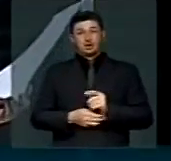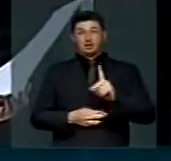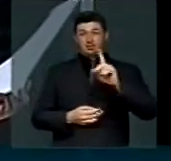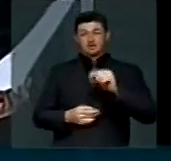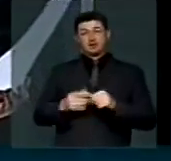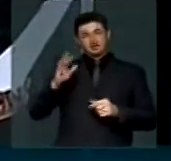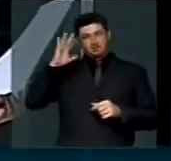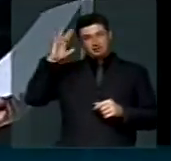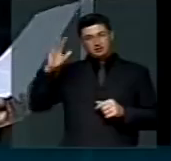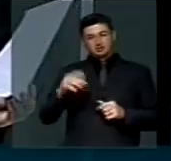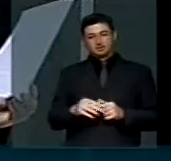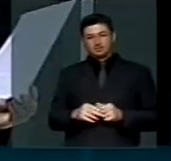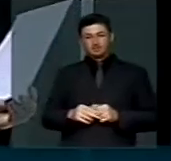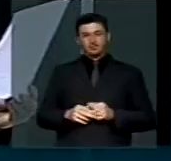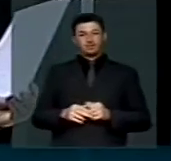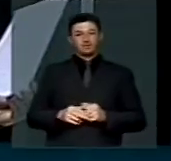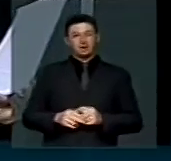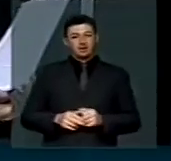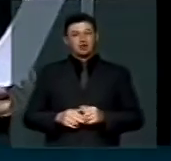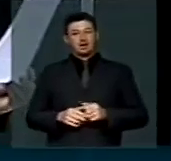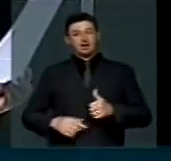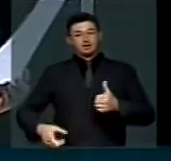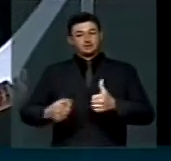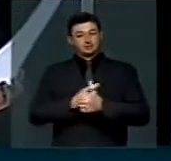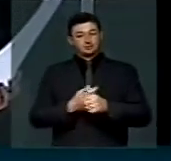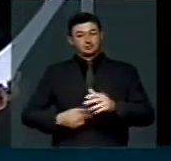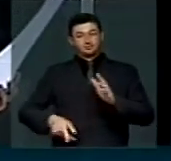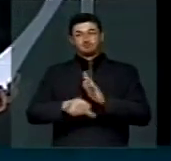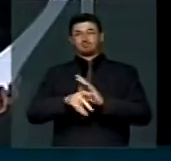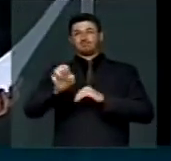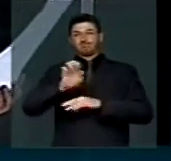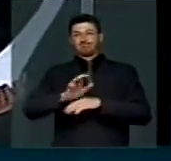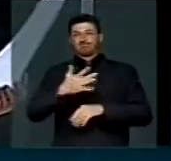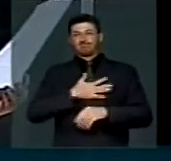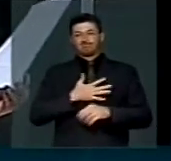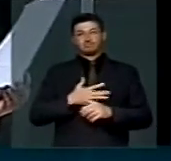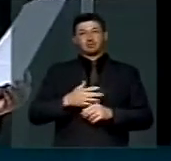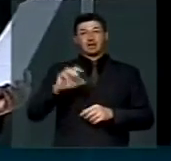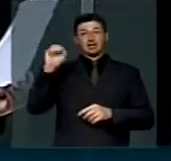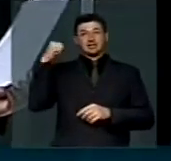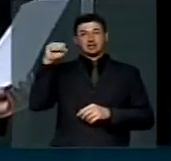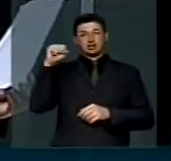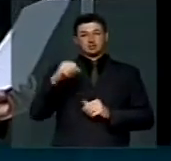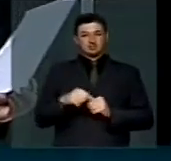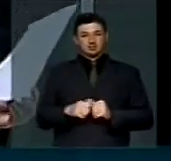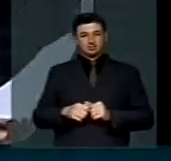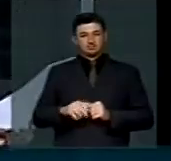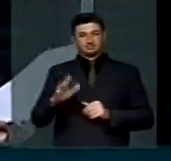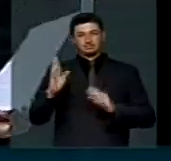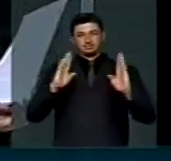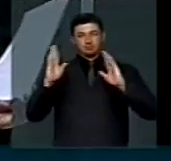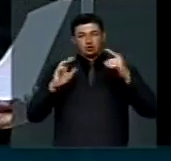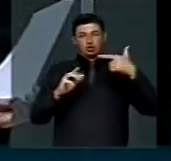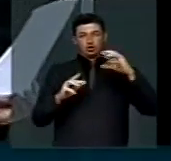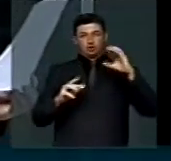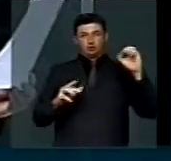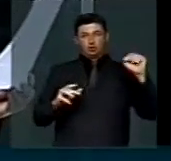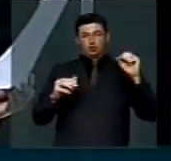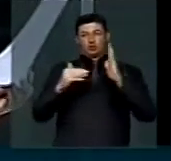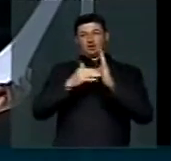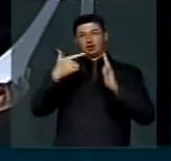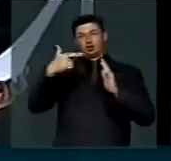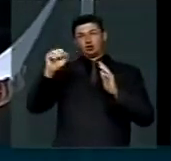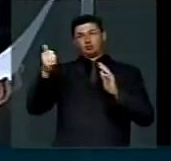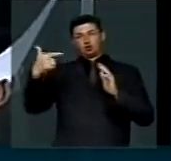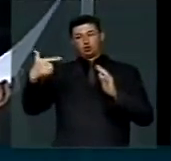imaginem a situação de endividamento do meu estado, o estado de Sergipe. Entre os anos de 2008 e 2012,